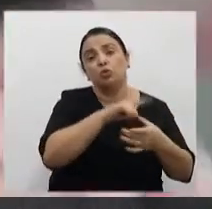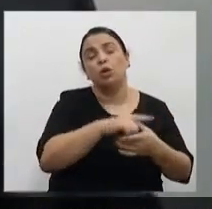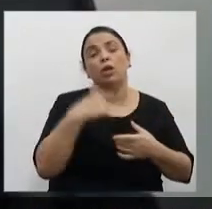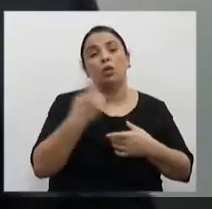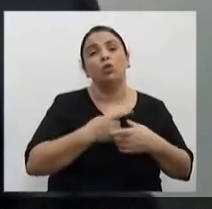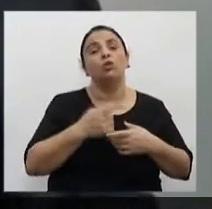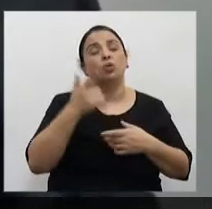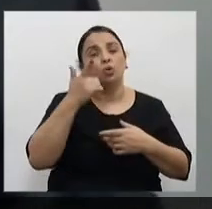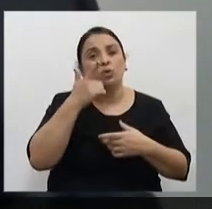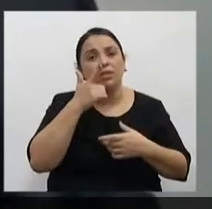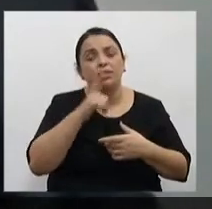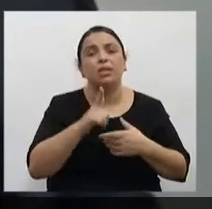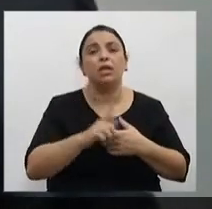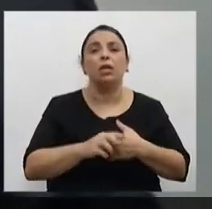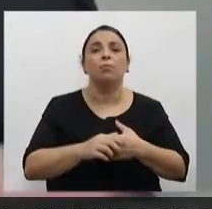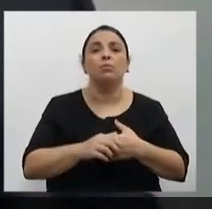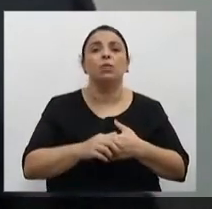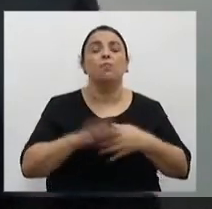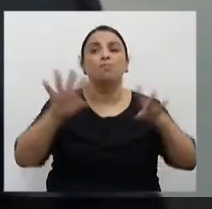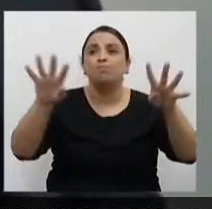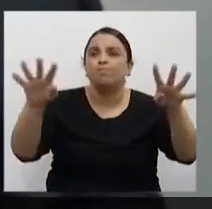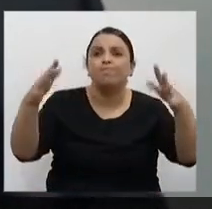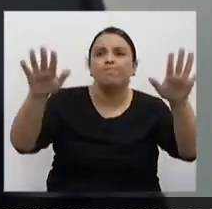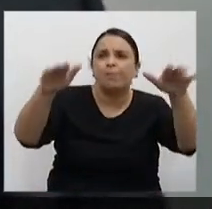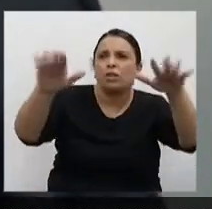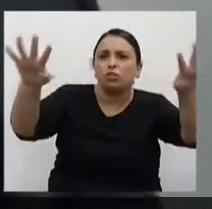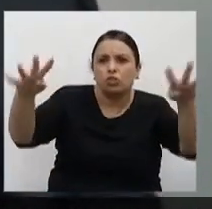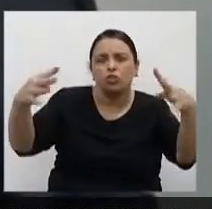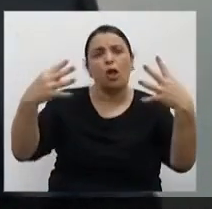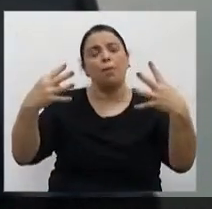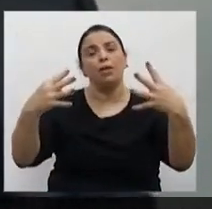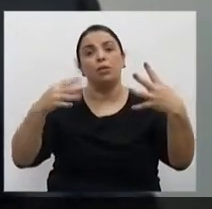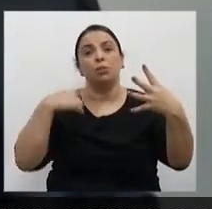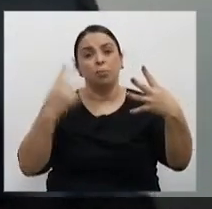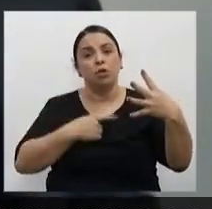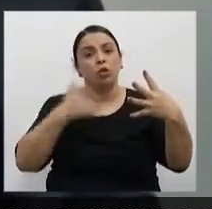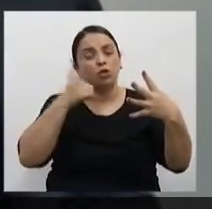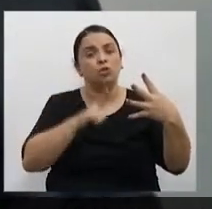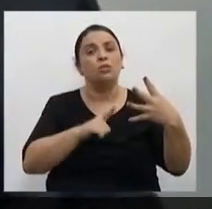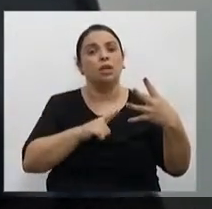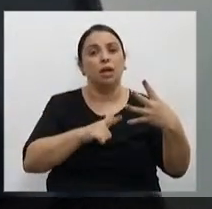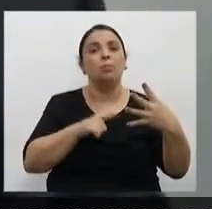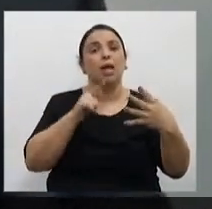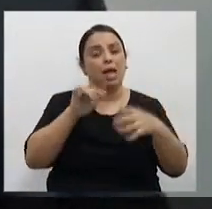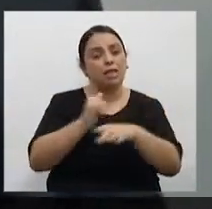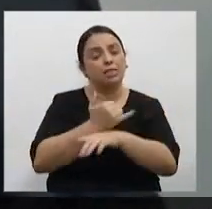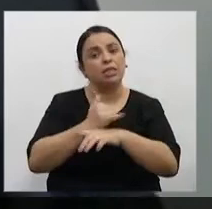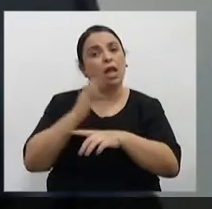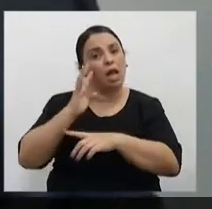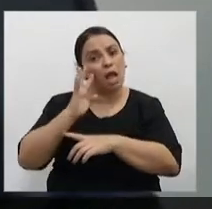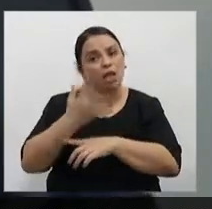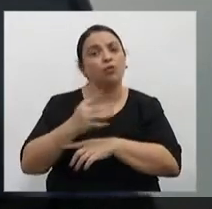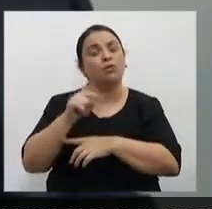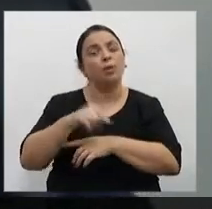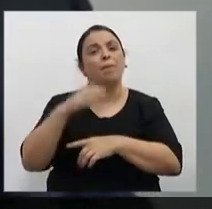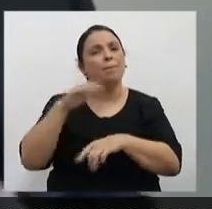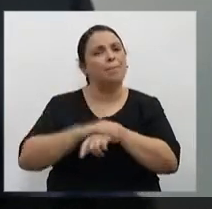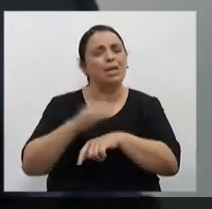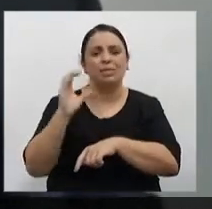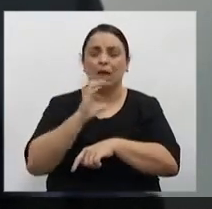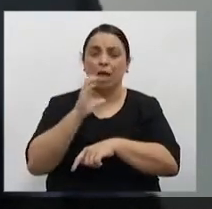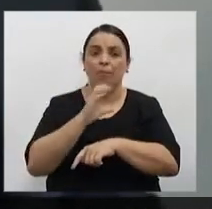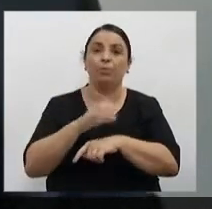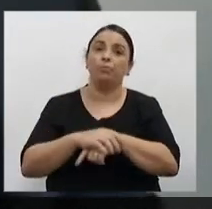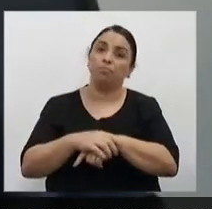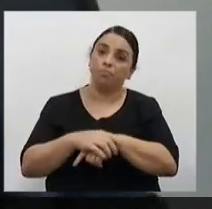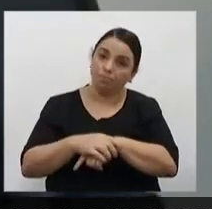e alertar a necessidade e torcendo para que isso seja resolvido o mais breve possível. E, diante de